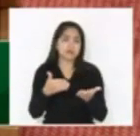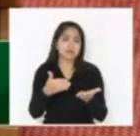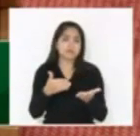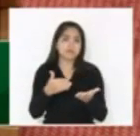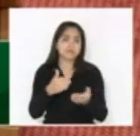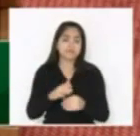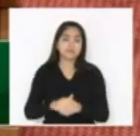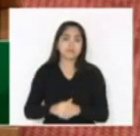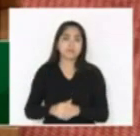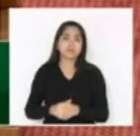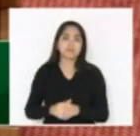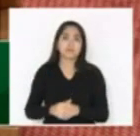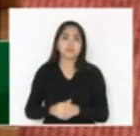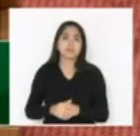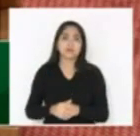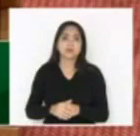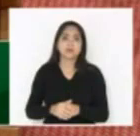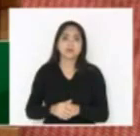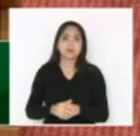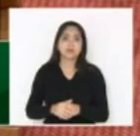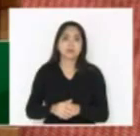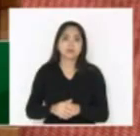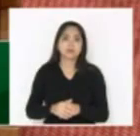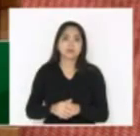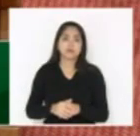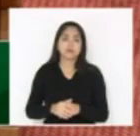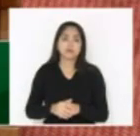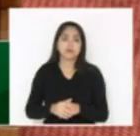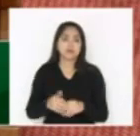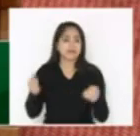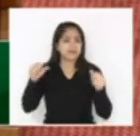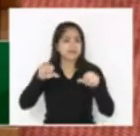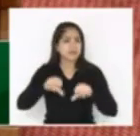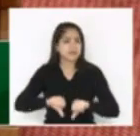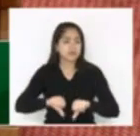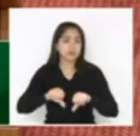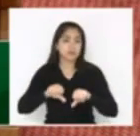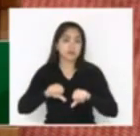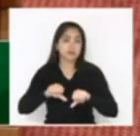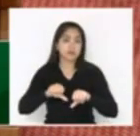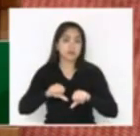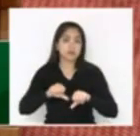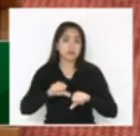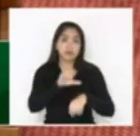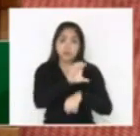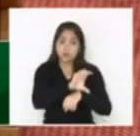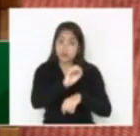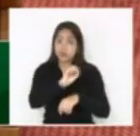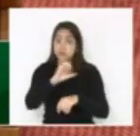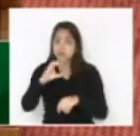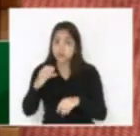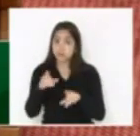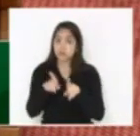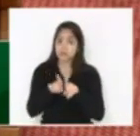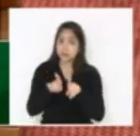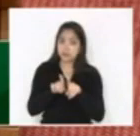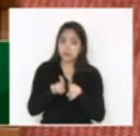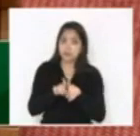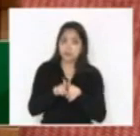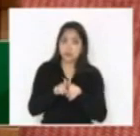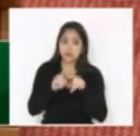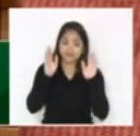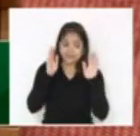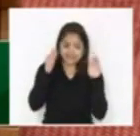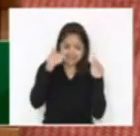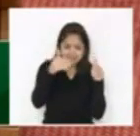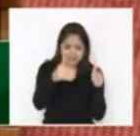estaria botando, passando um atestado para nós mesmos e colocando o Estado de Santa Catarina, né, na centralização de